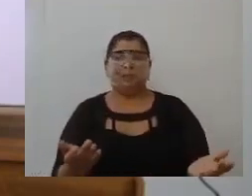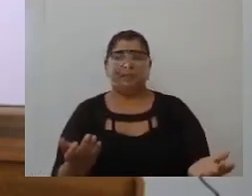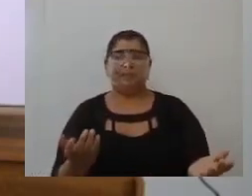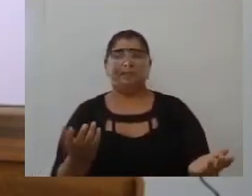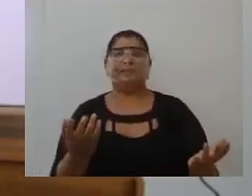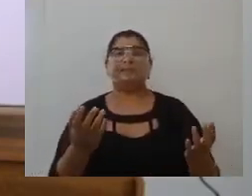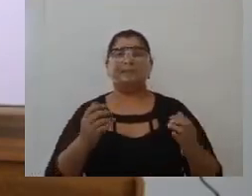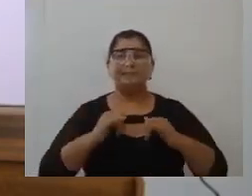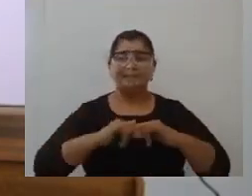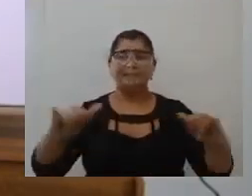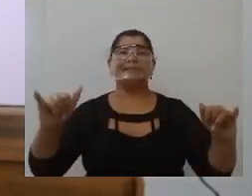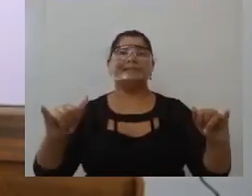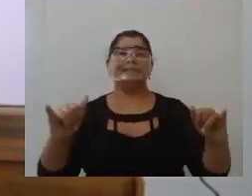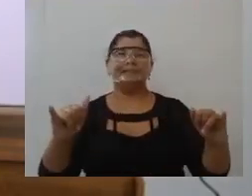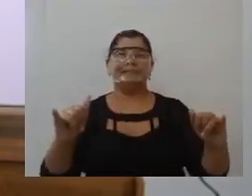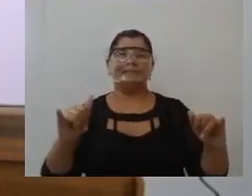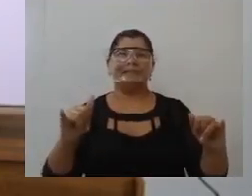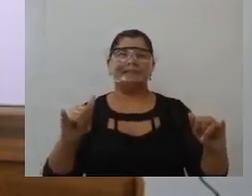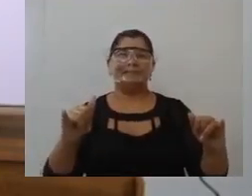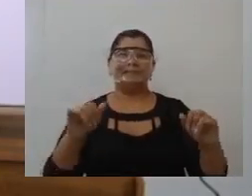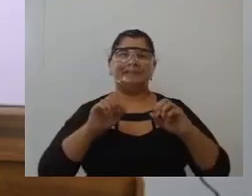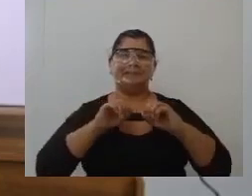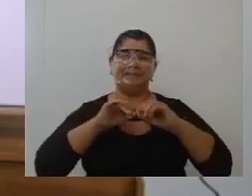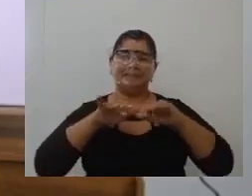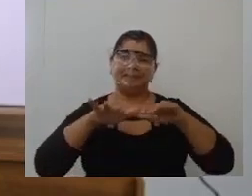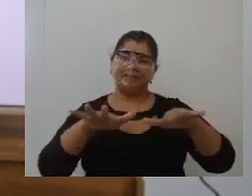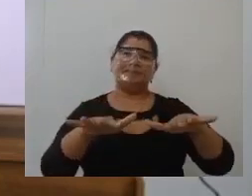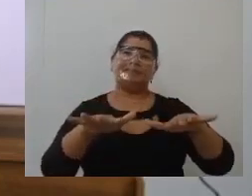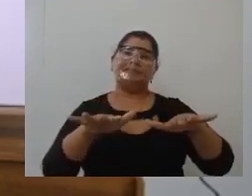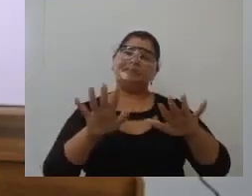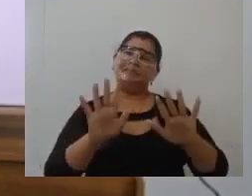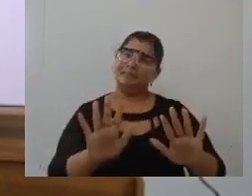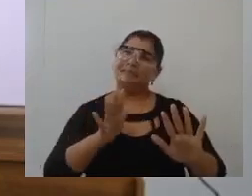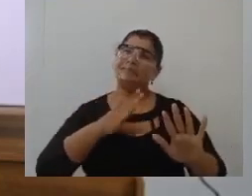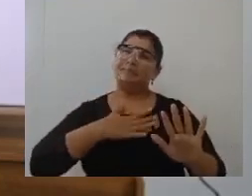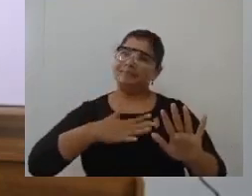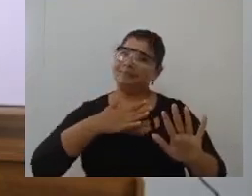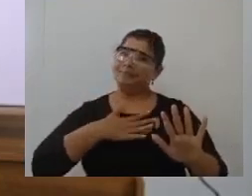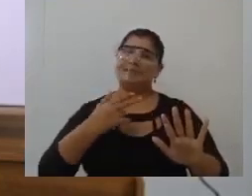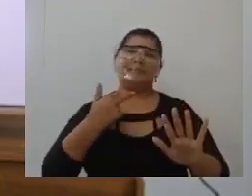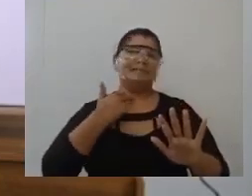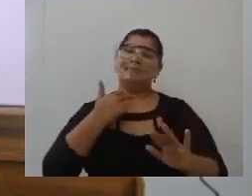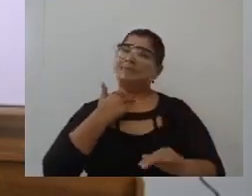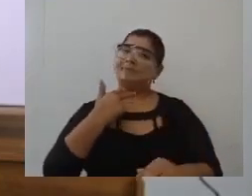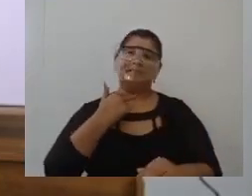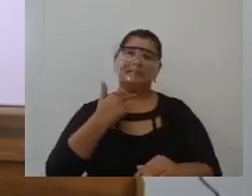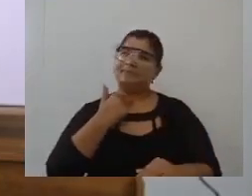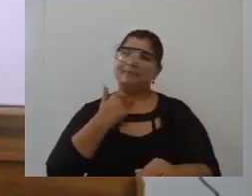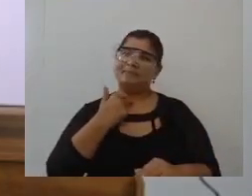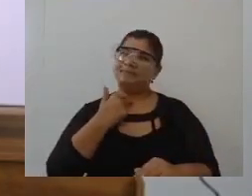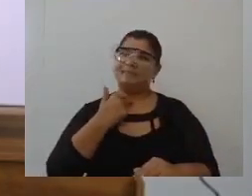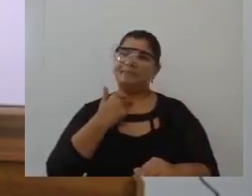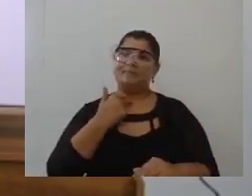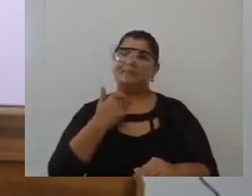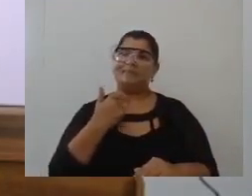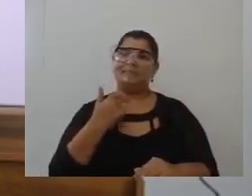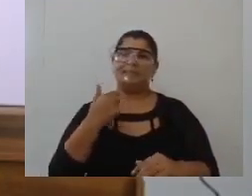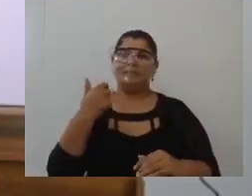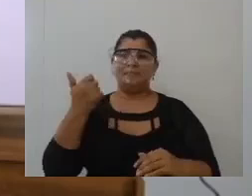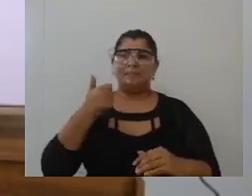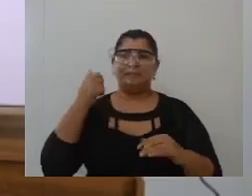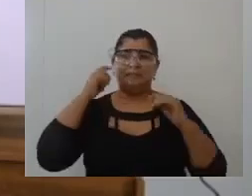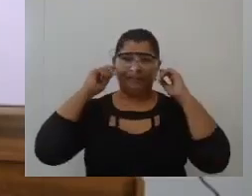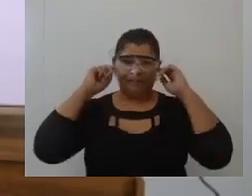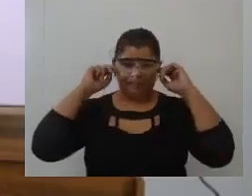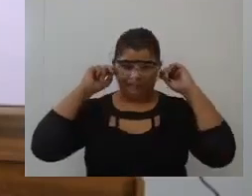replico, eu vou e dissemino, eu vou e propago. Calma, não é desse jeito. Você não tem que confirmar o